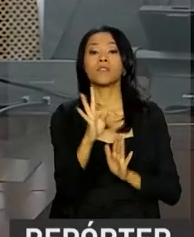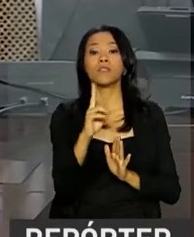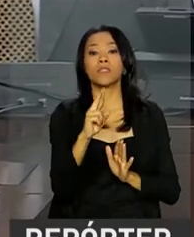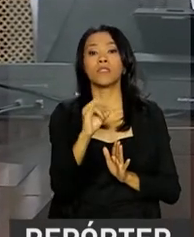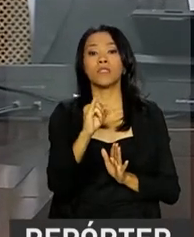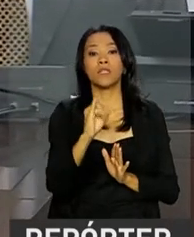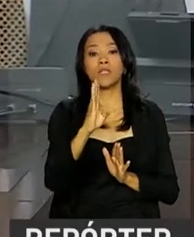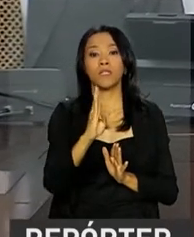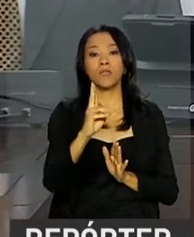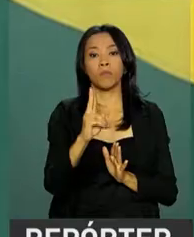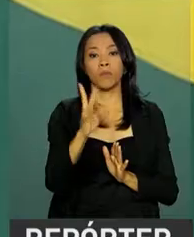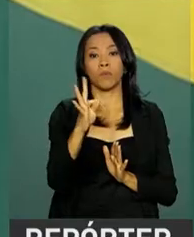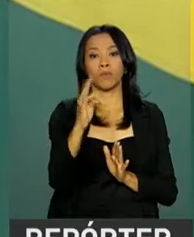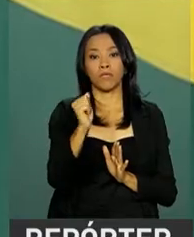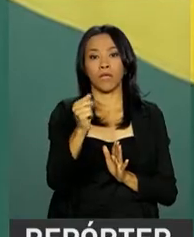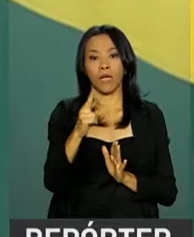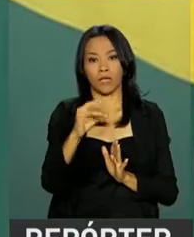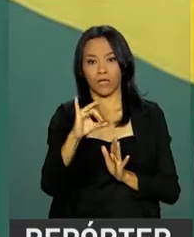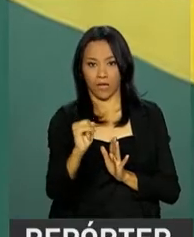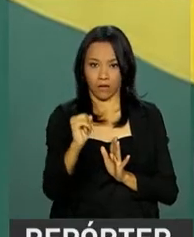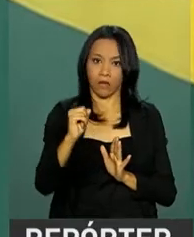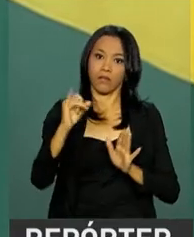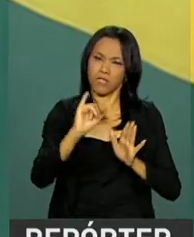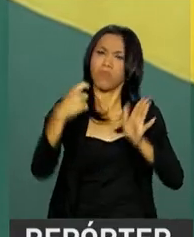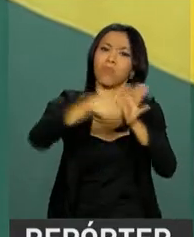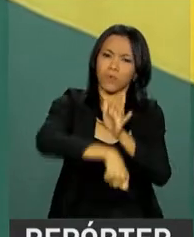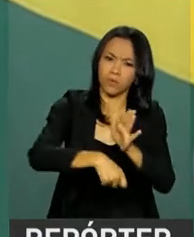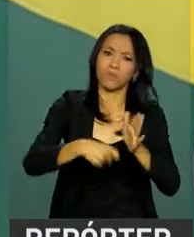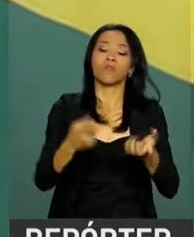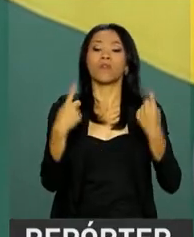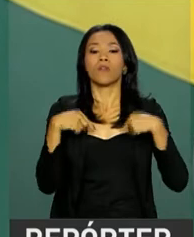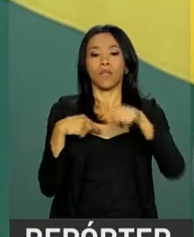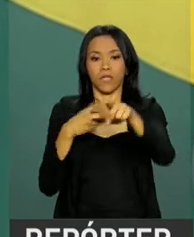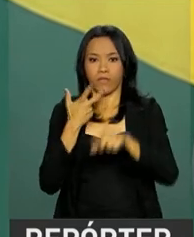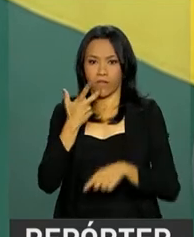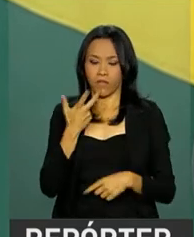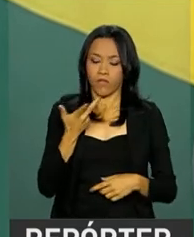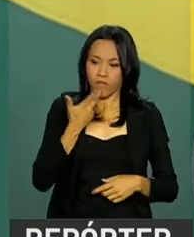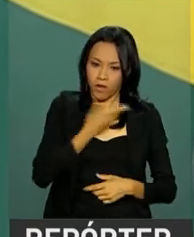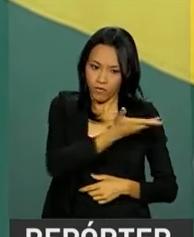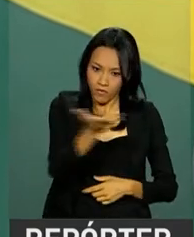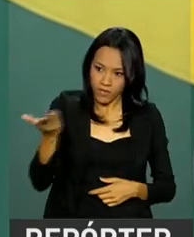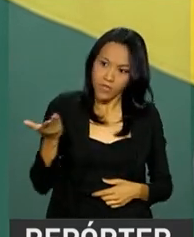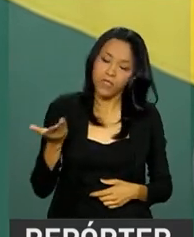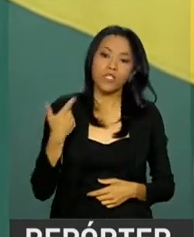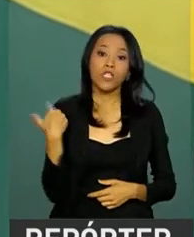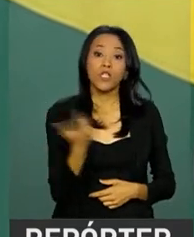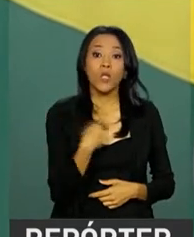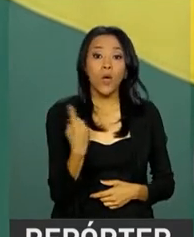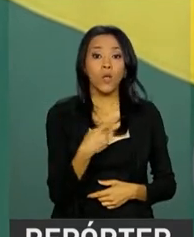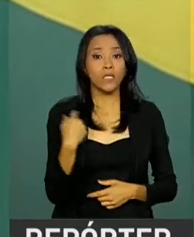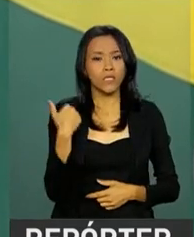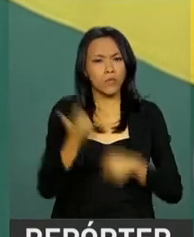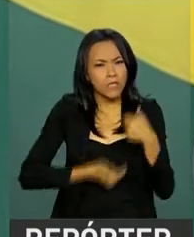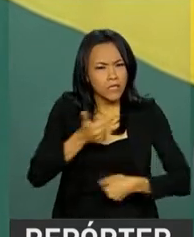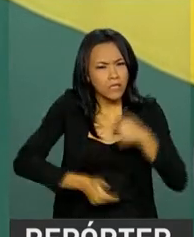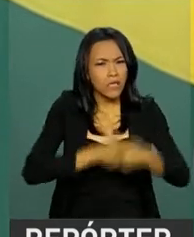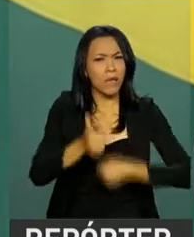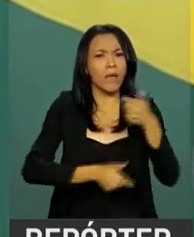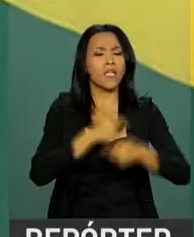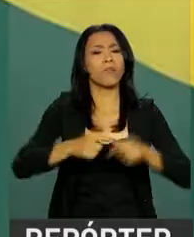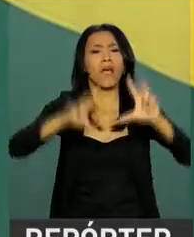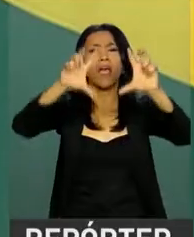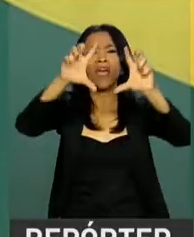será enviada ao legislativo eu me atrevo a dizer aos amigos que nós estamos trabalhando muito numa espécie de simplificação tributária